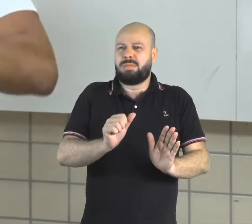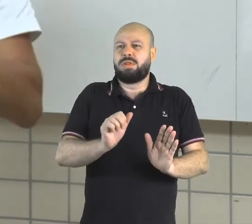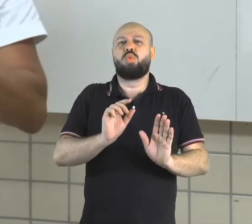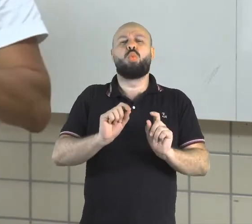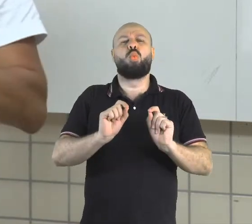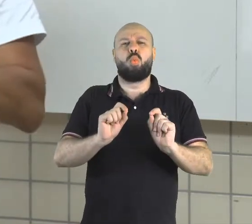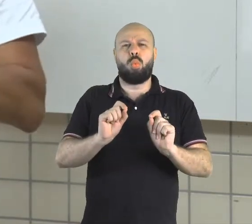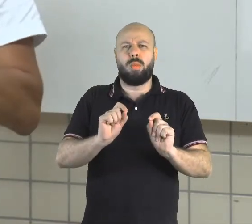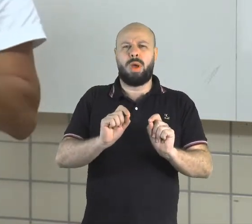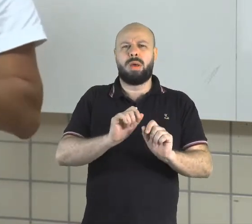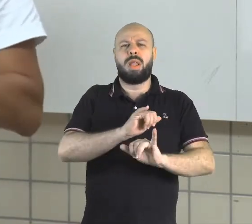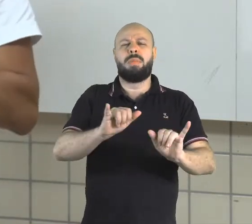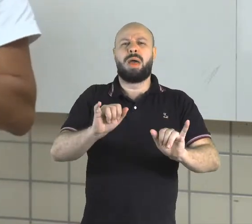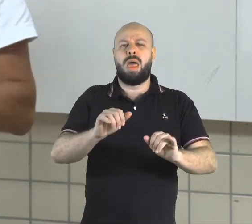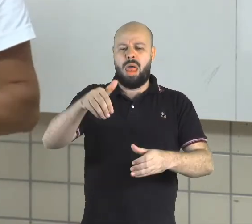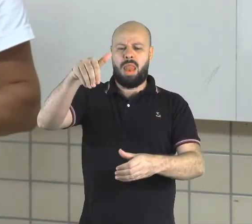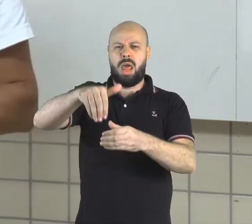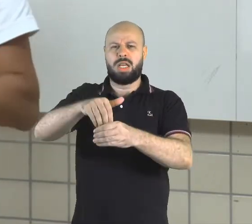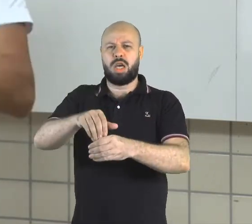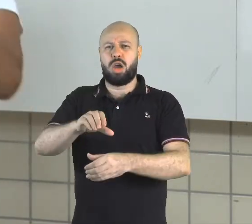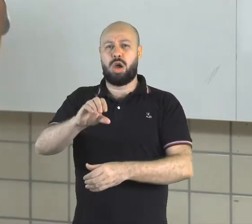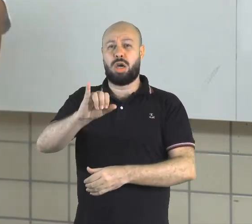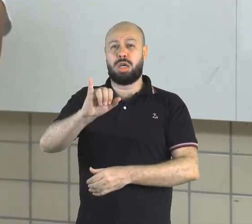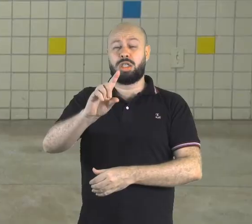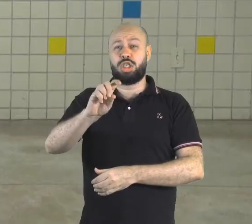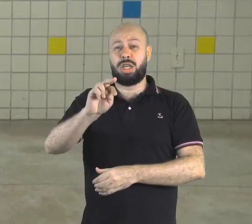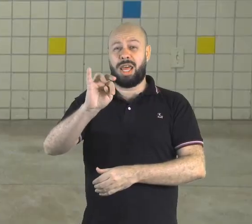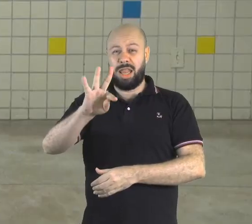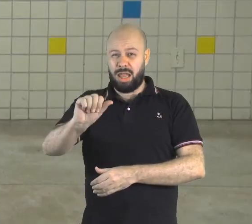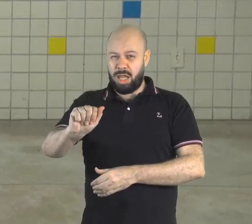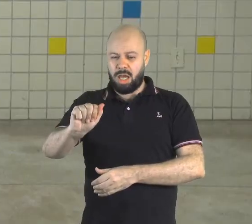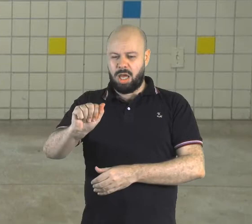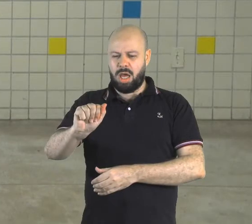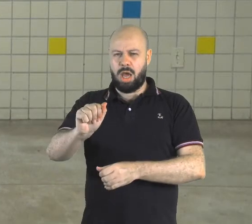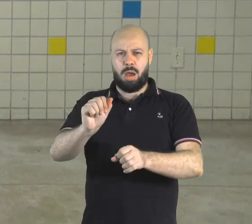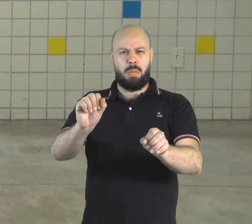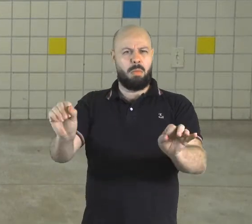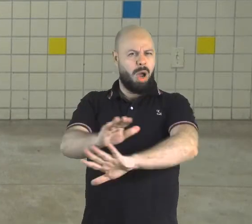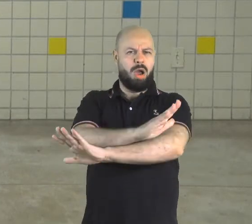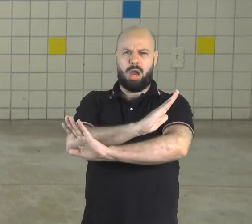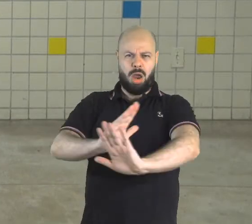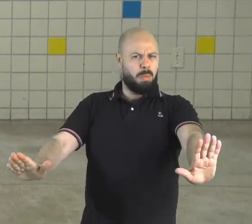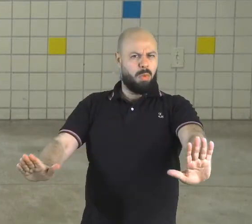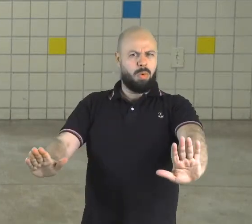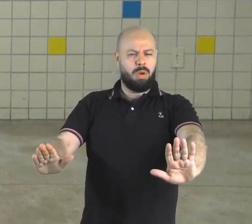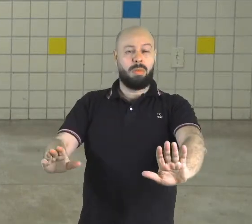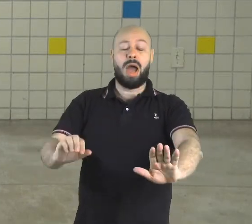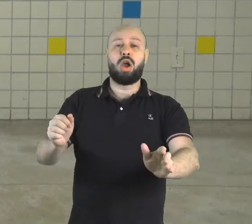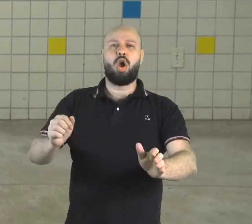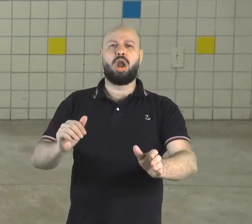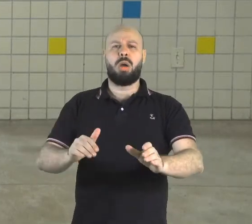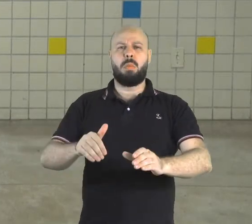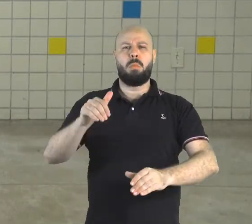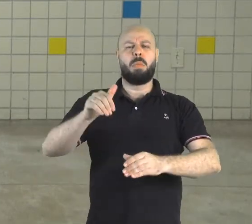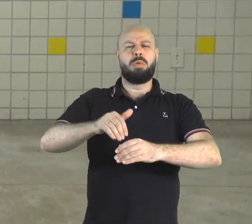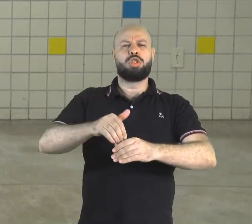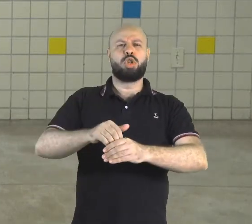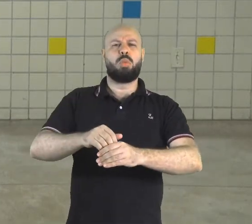com esse negócio de eleição direta. Quem vai eleger os próximos presidentes agora são